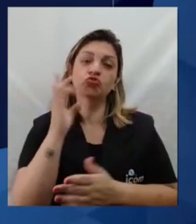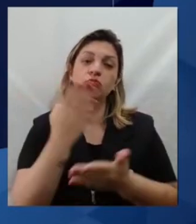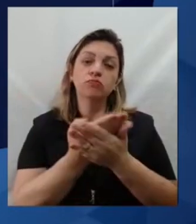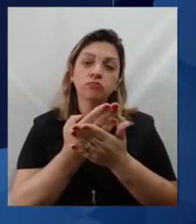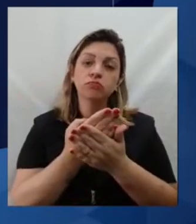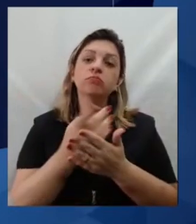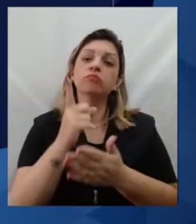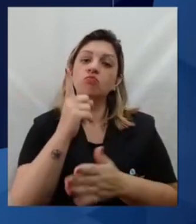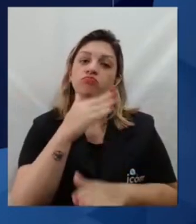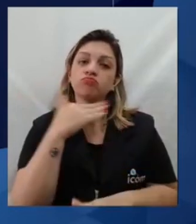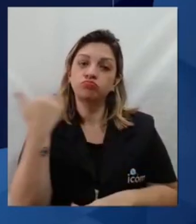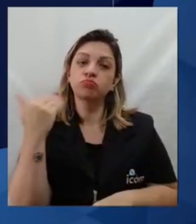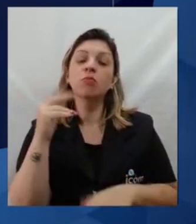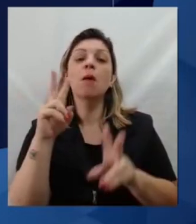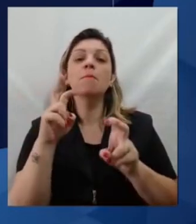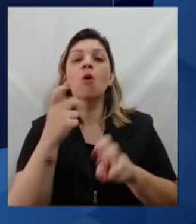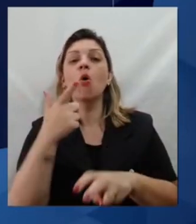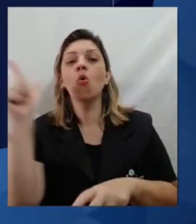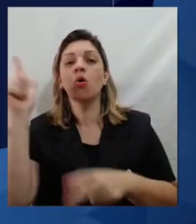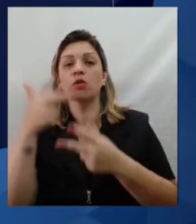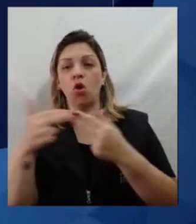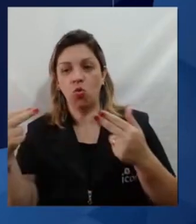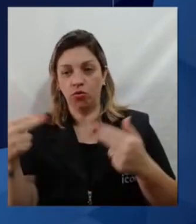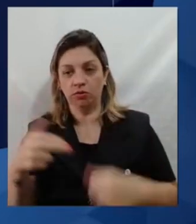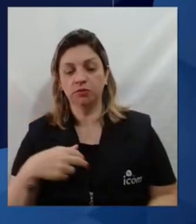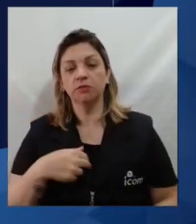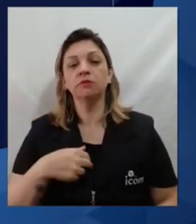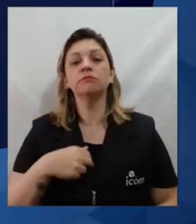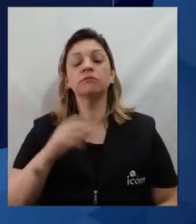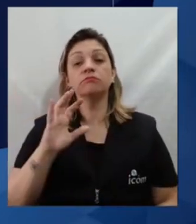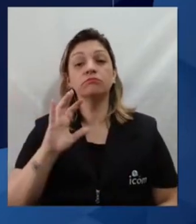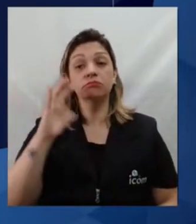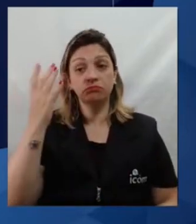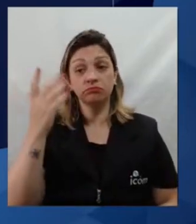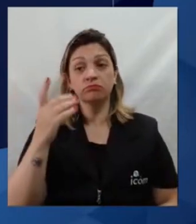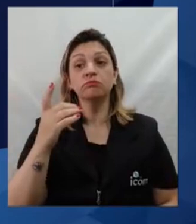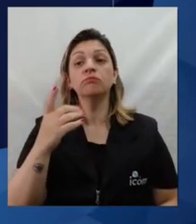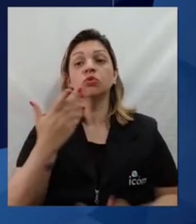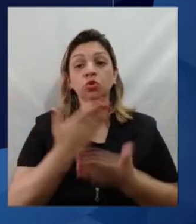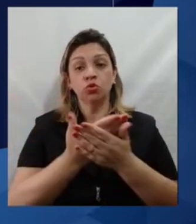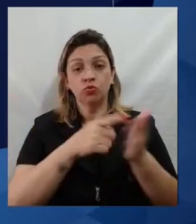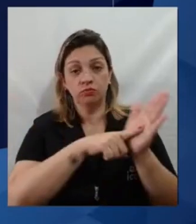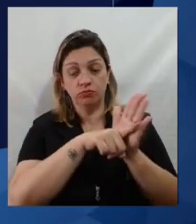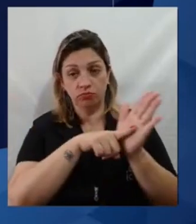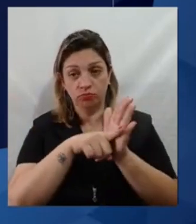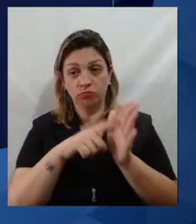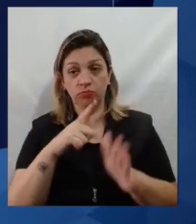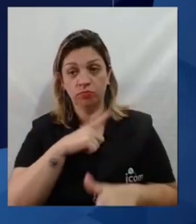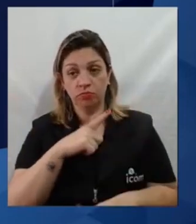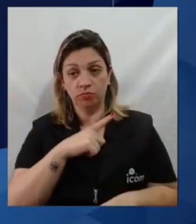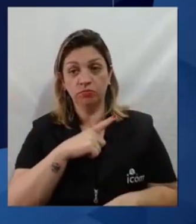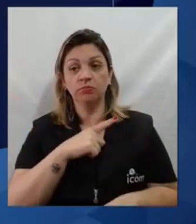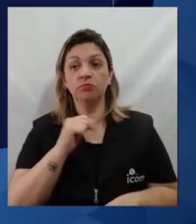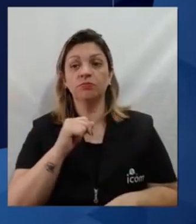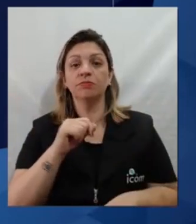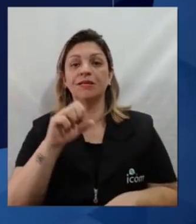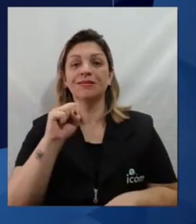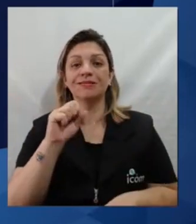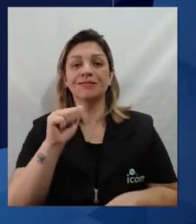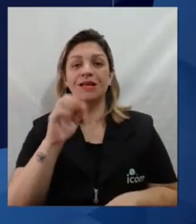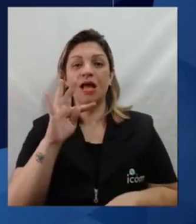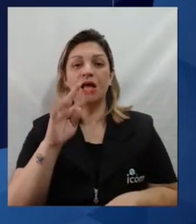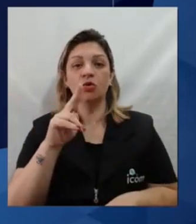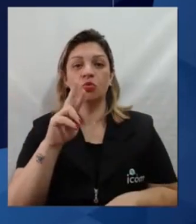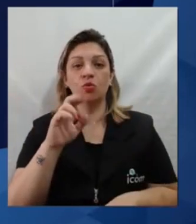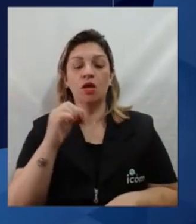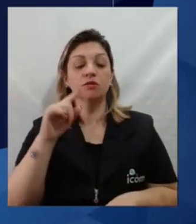relacionado à farfarina. As intercorrências que ocorreram nos estudos foram a queda da saturação, que foi resolvido com aporte de